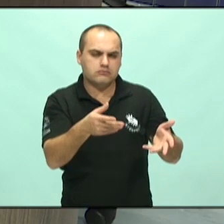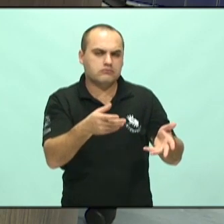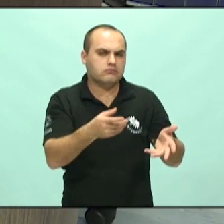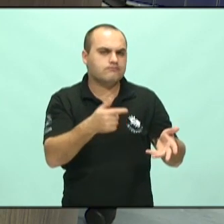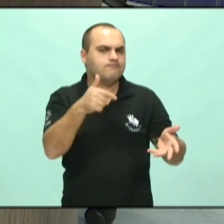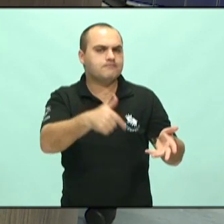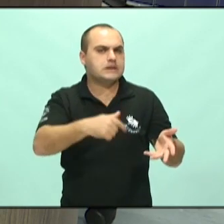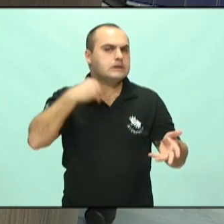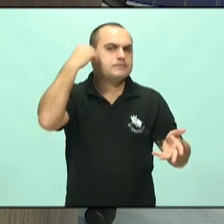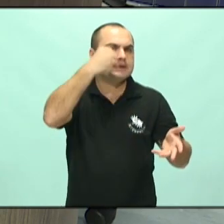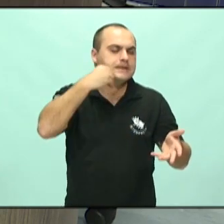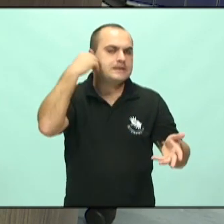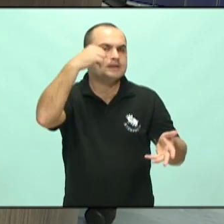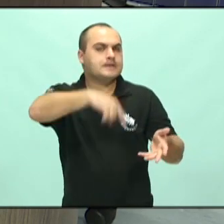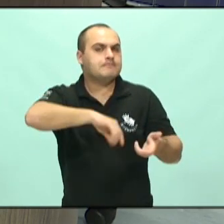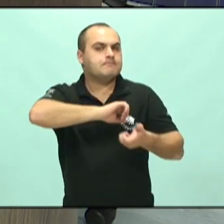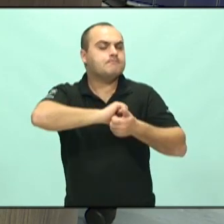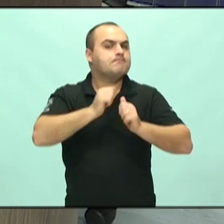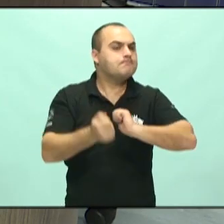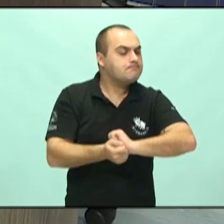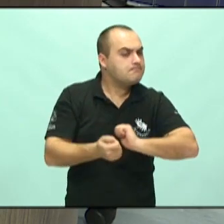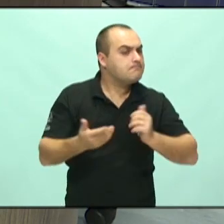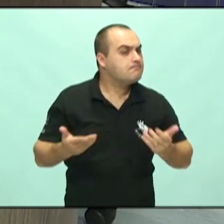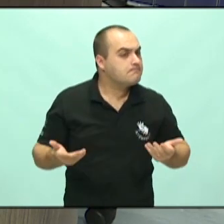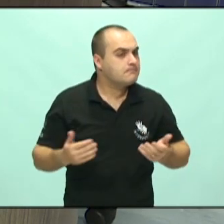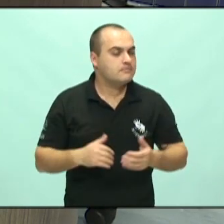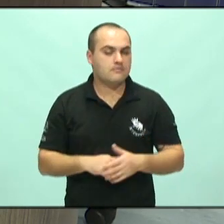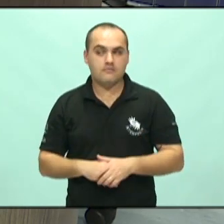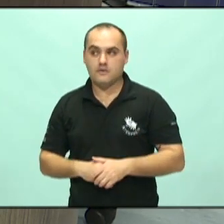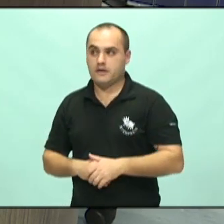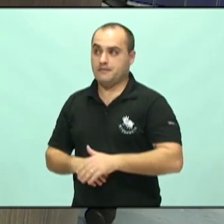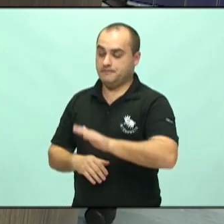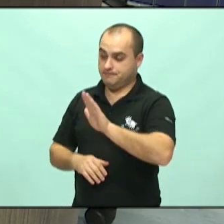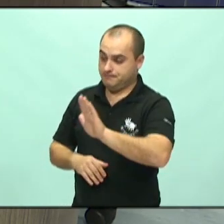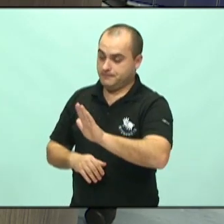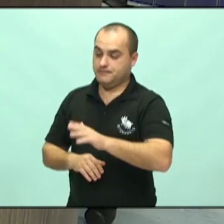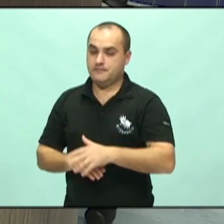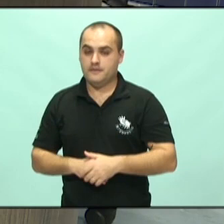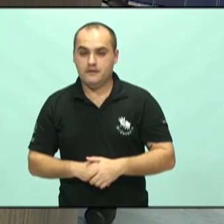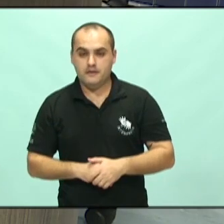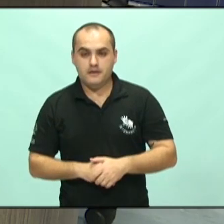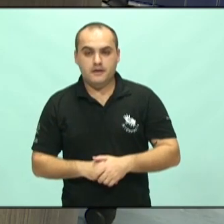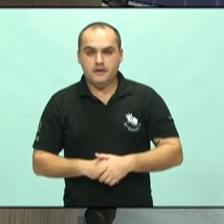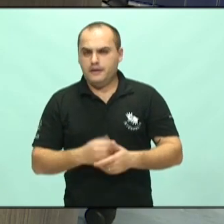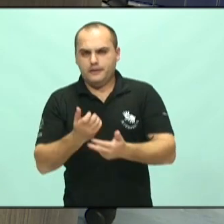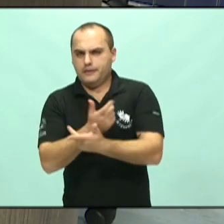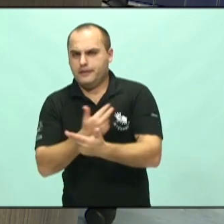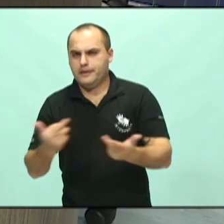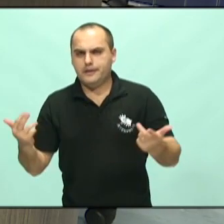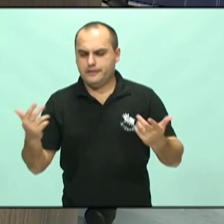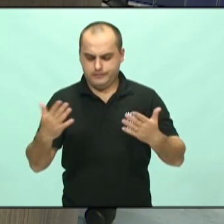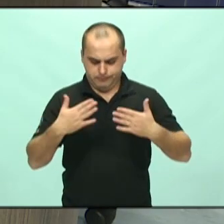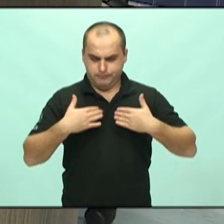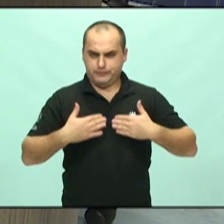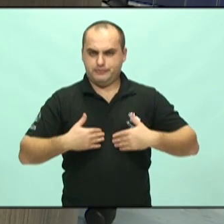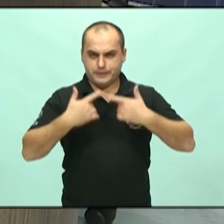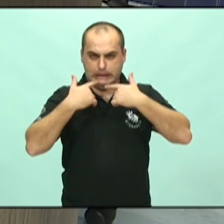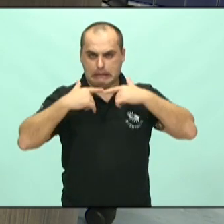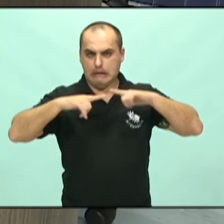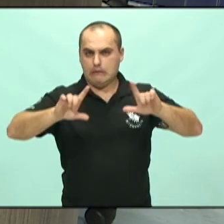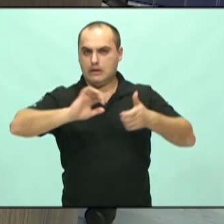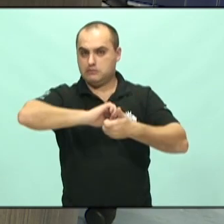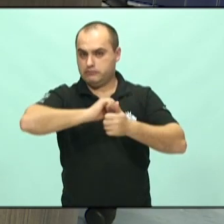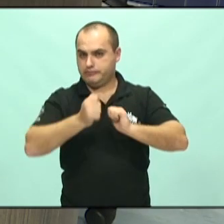artística? Fazer teatro ou fazer qualquer uma das linguagens artísticas sempre